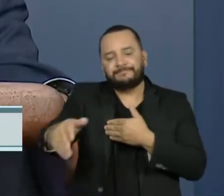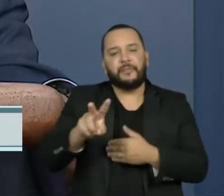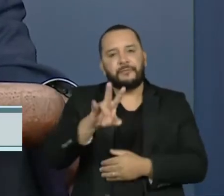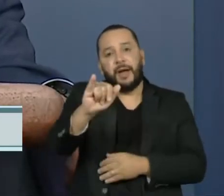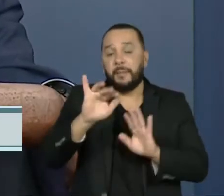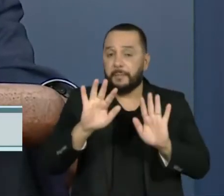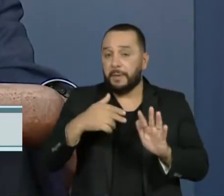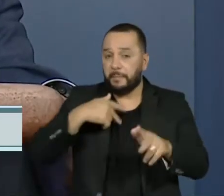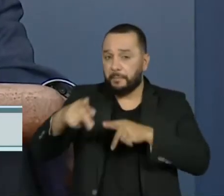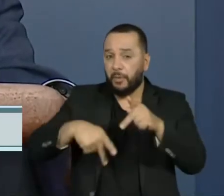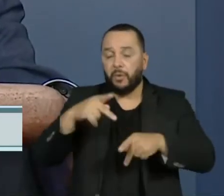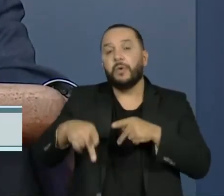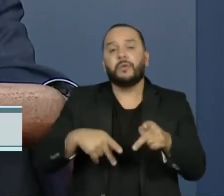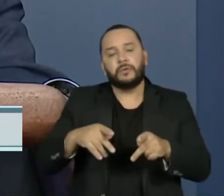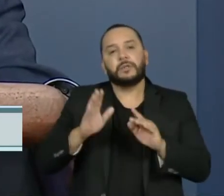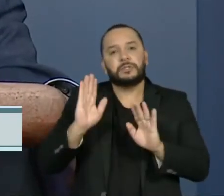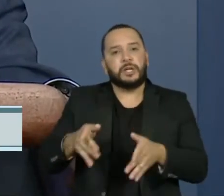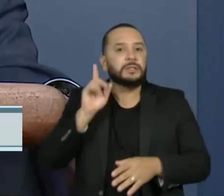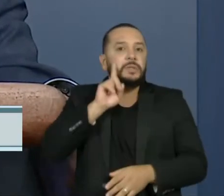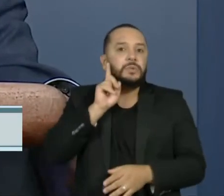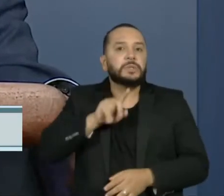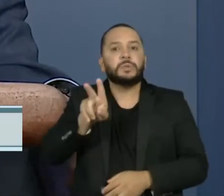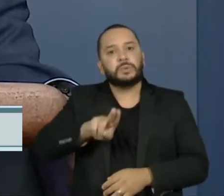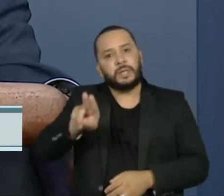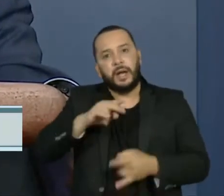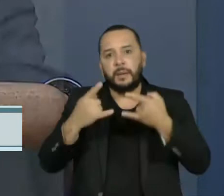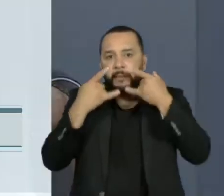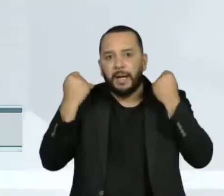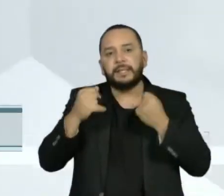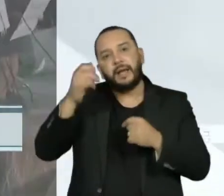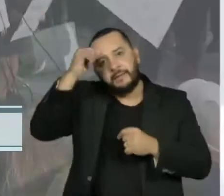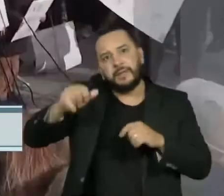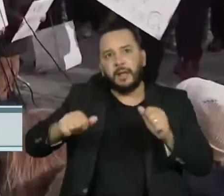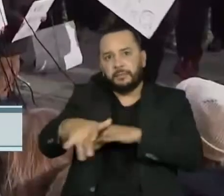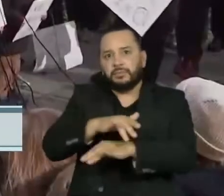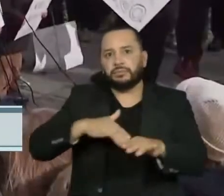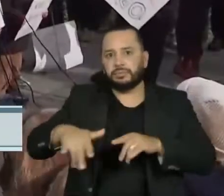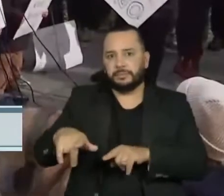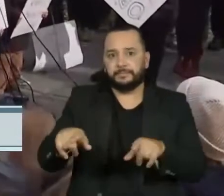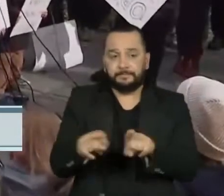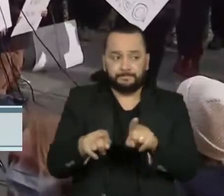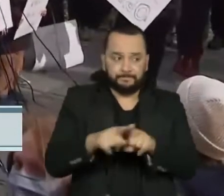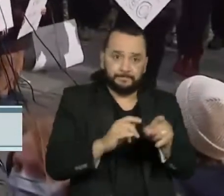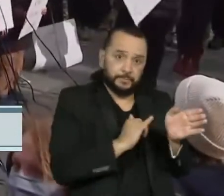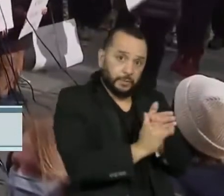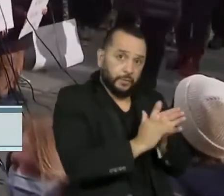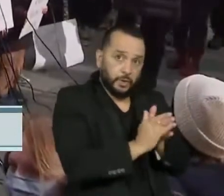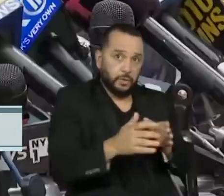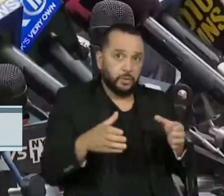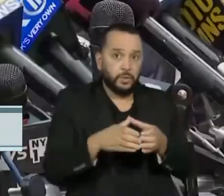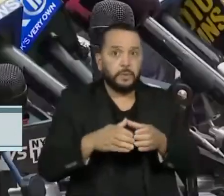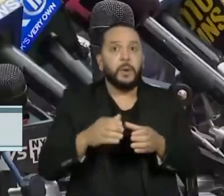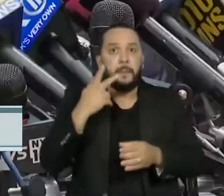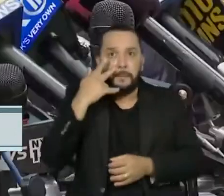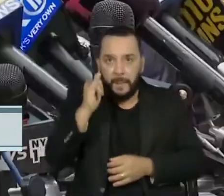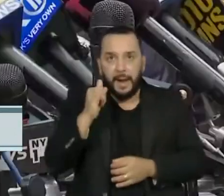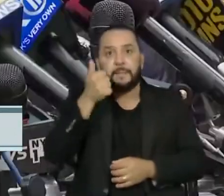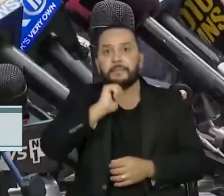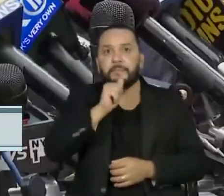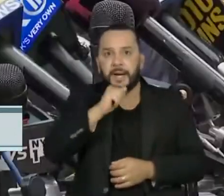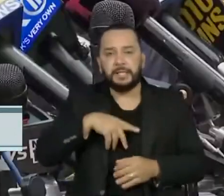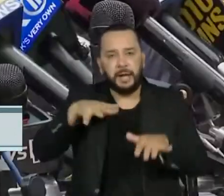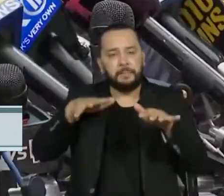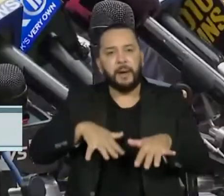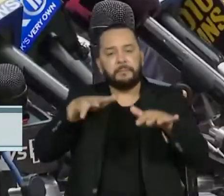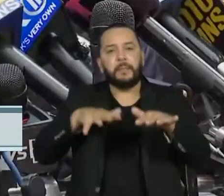povo americano usar uma máscara e evitar multidões. E em Nova York, um grupo de pais protestou contra a decisão da